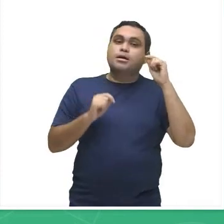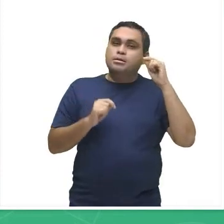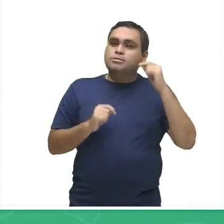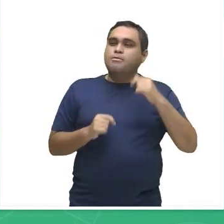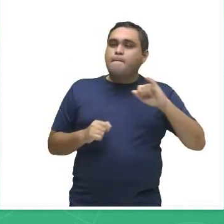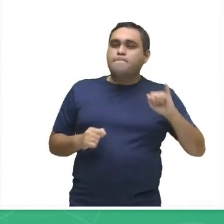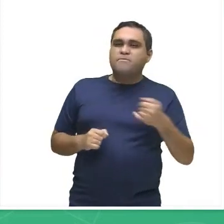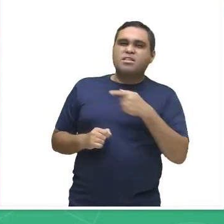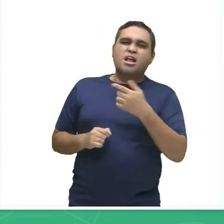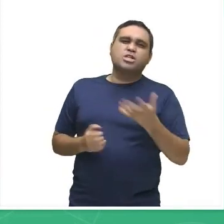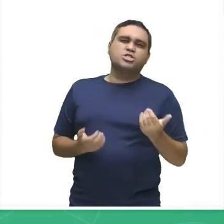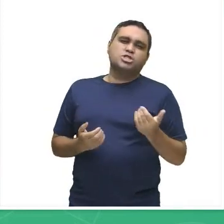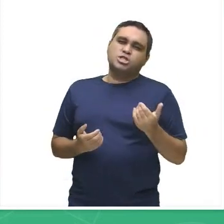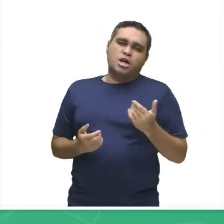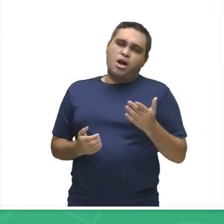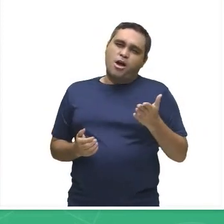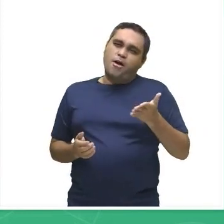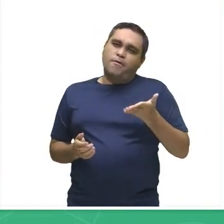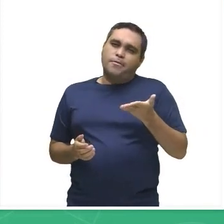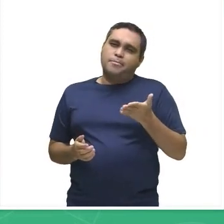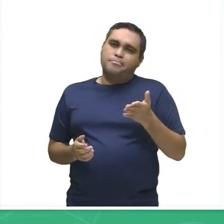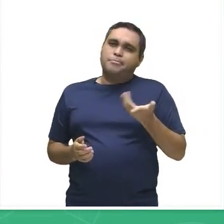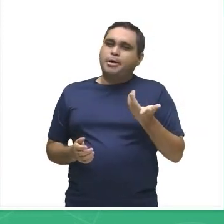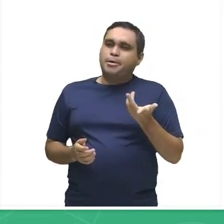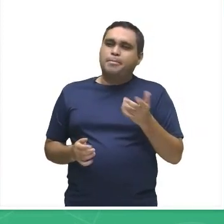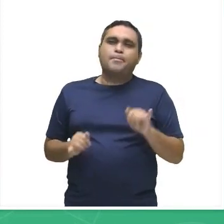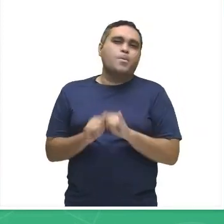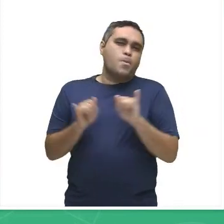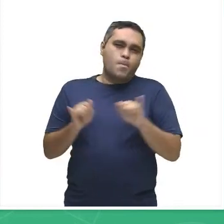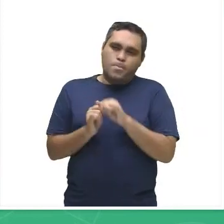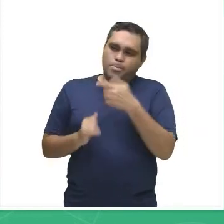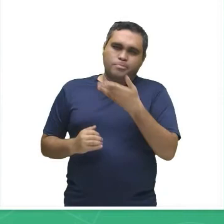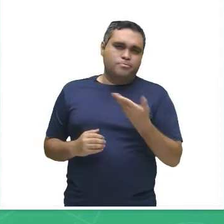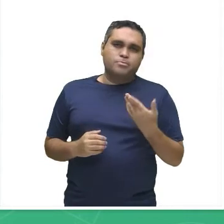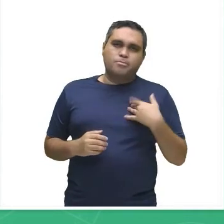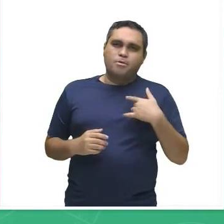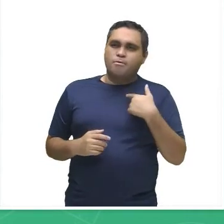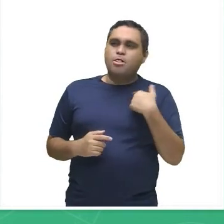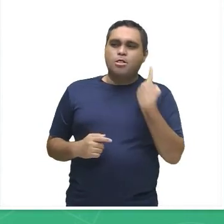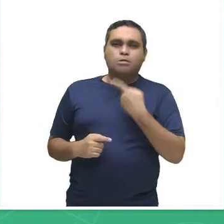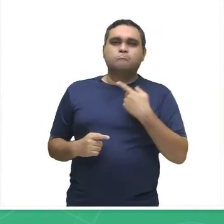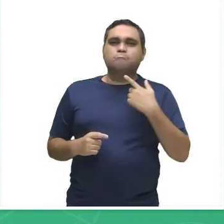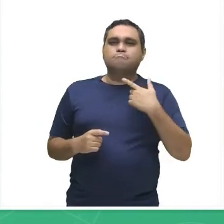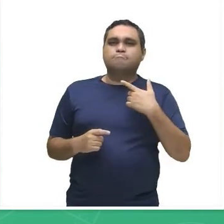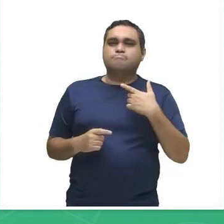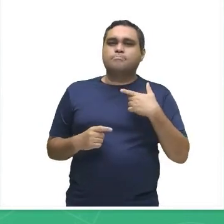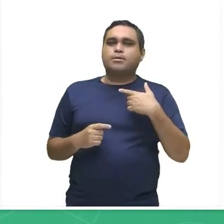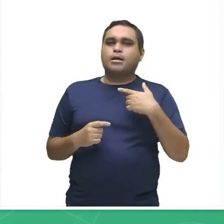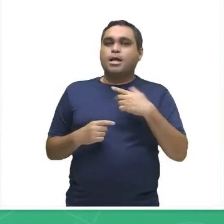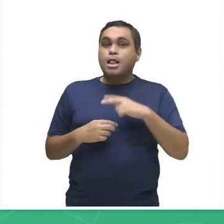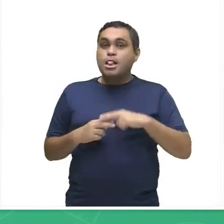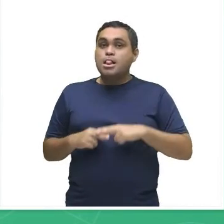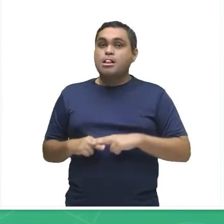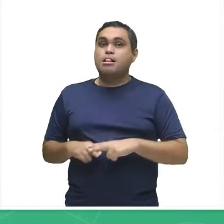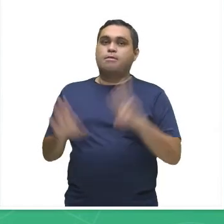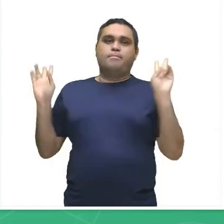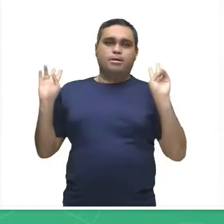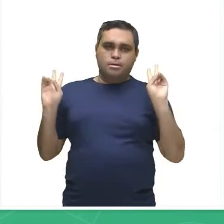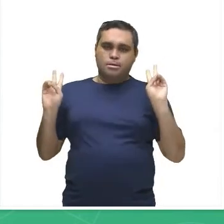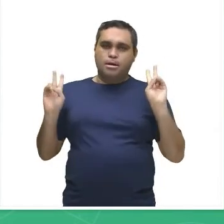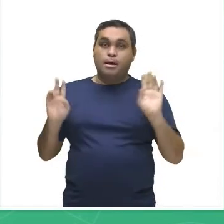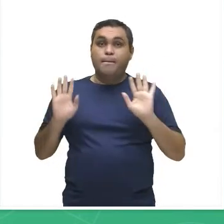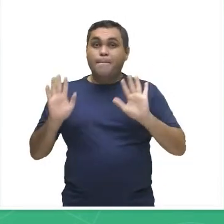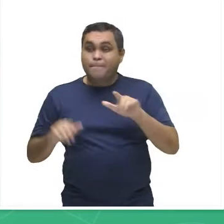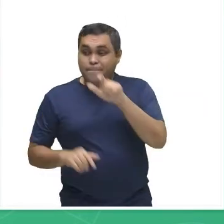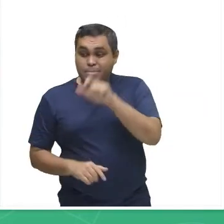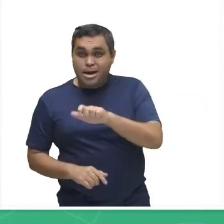excelente militar, desde os 16 anos, na verdade, ele já estava envolvido em batalhas e comandava